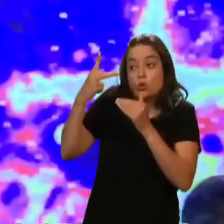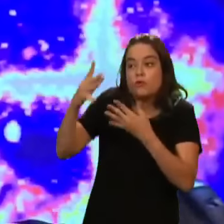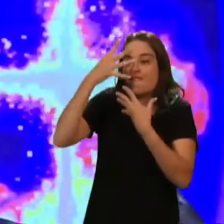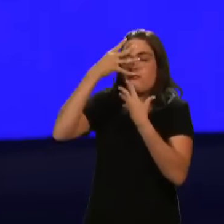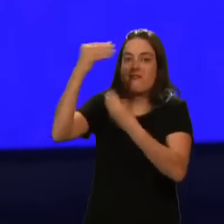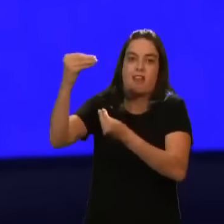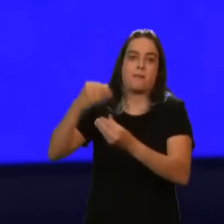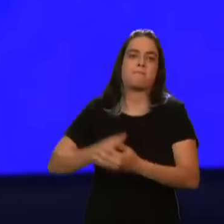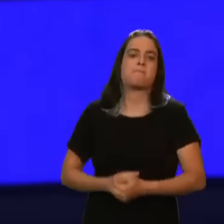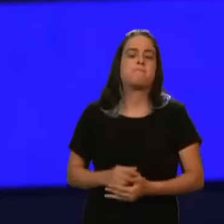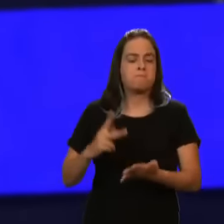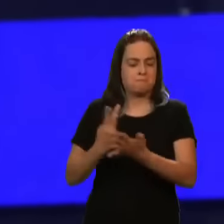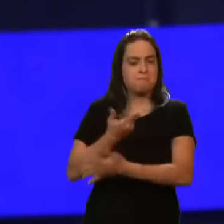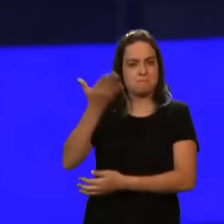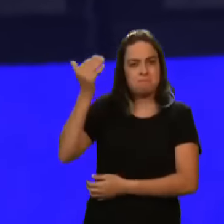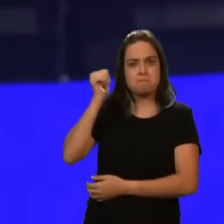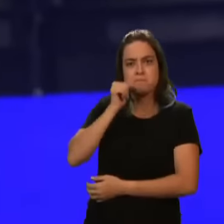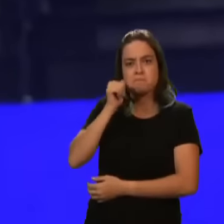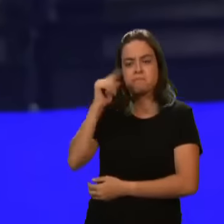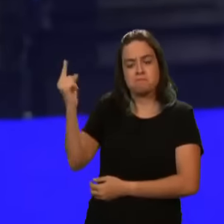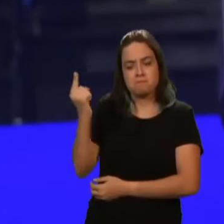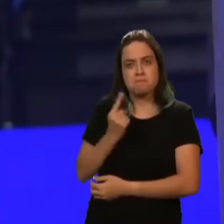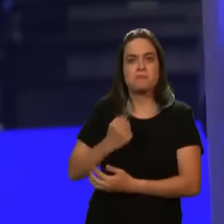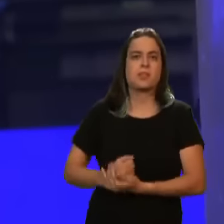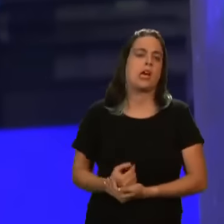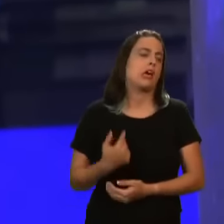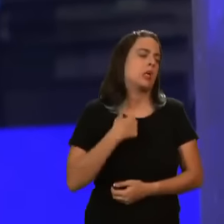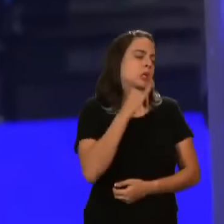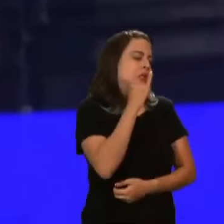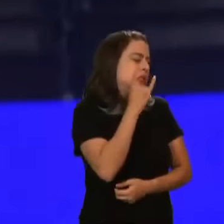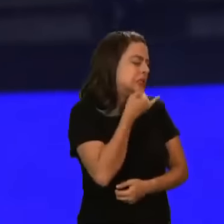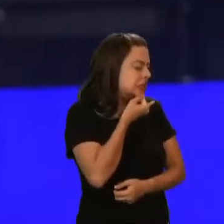Lucinho, eu estou muito triste porque